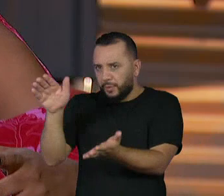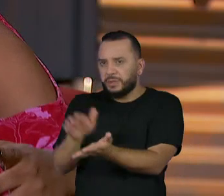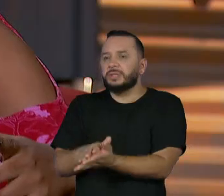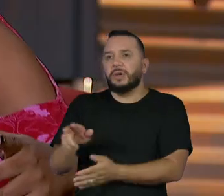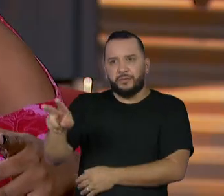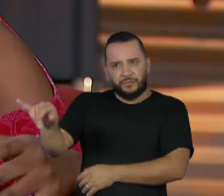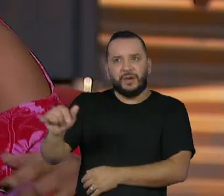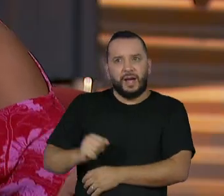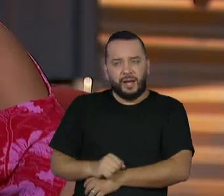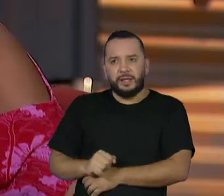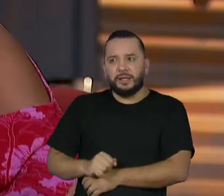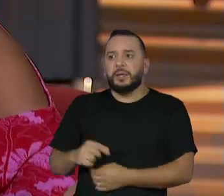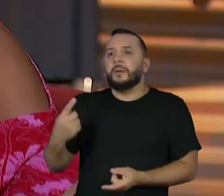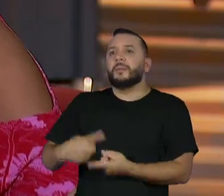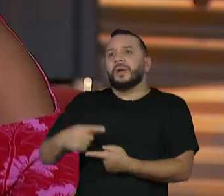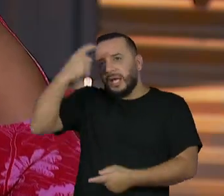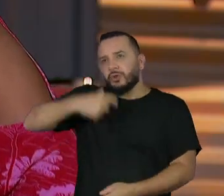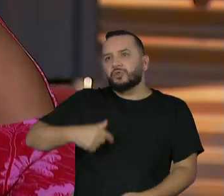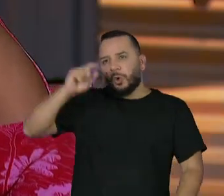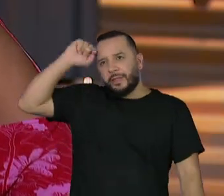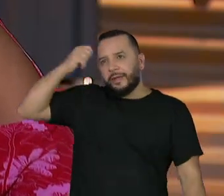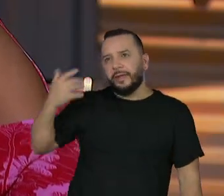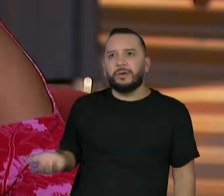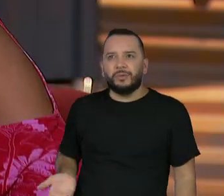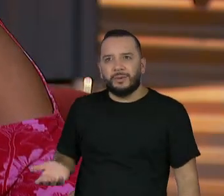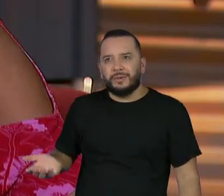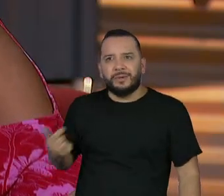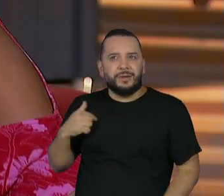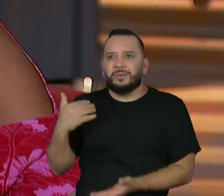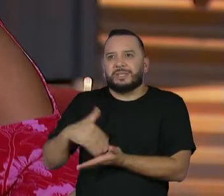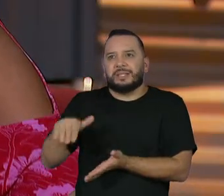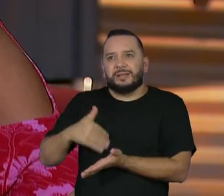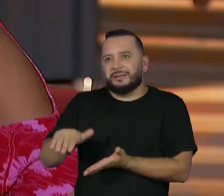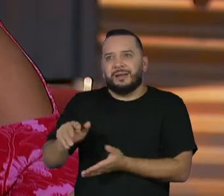da linha, vai ter algum tipo